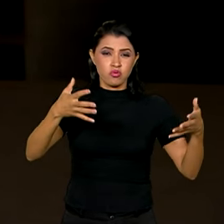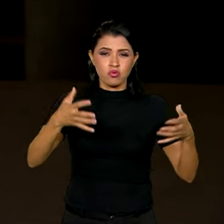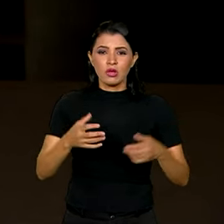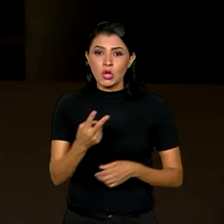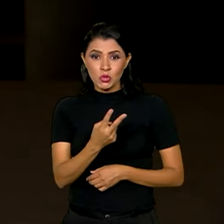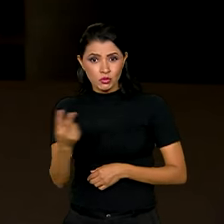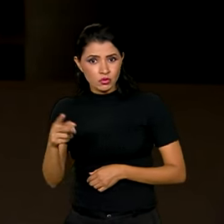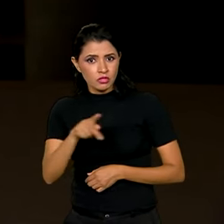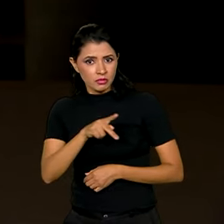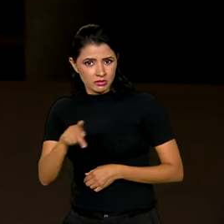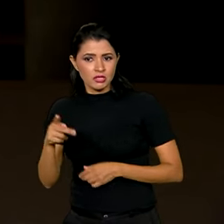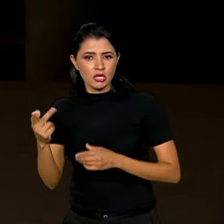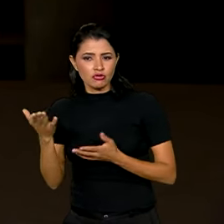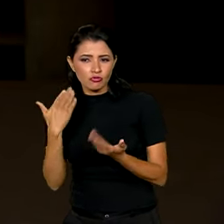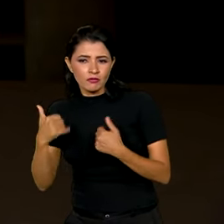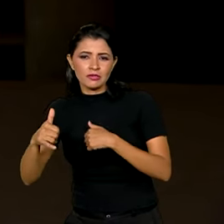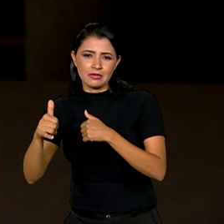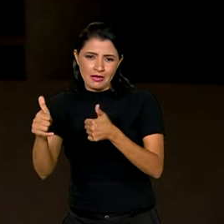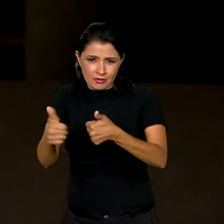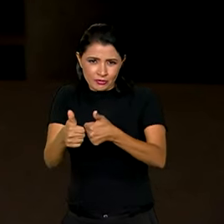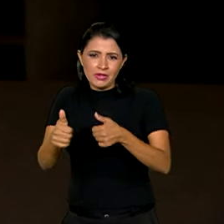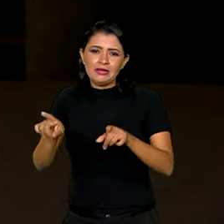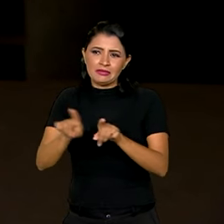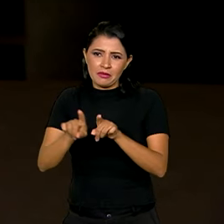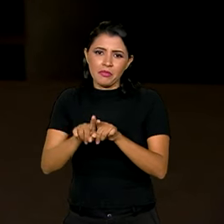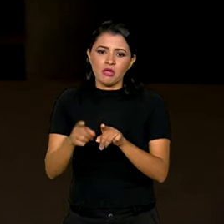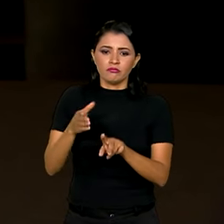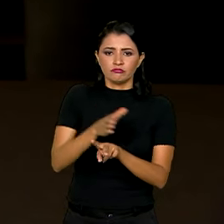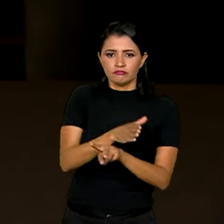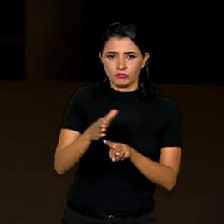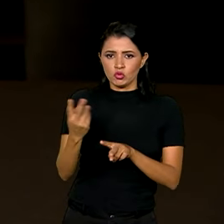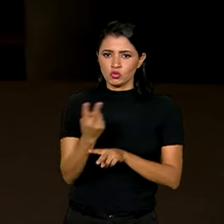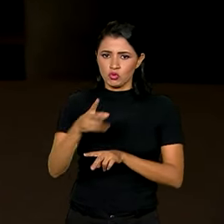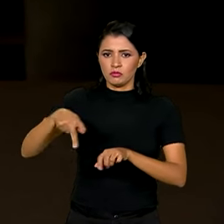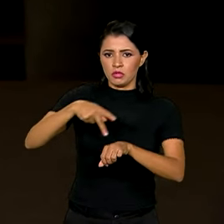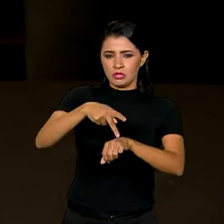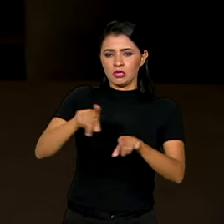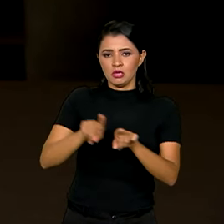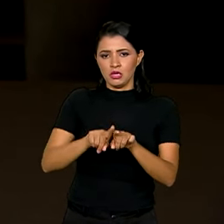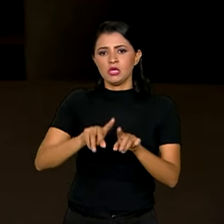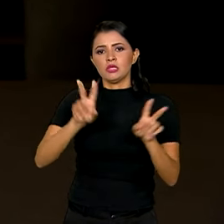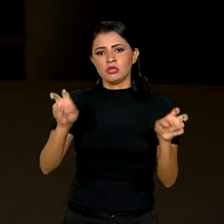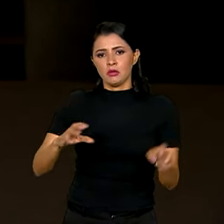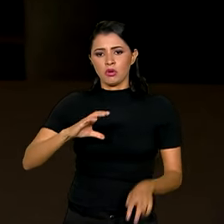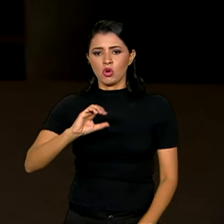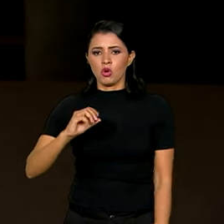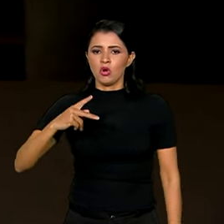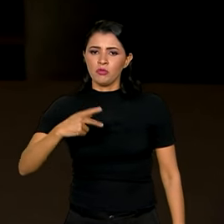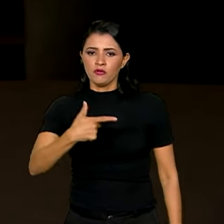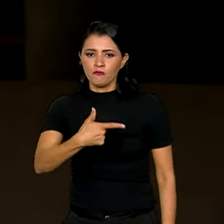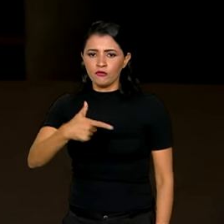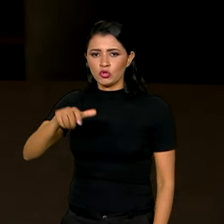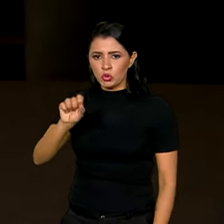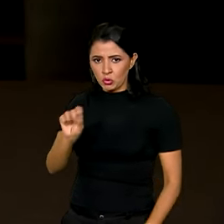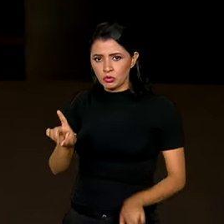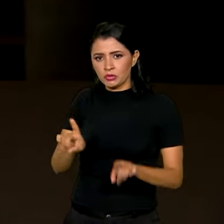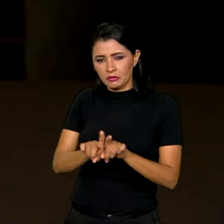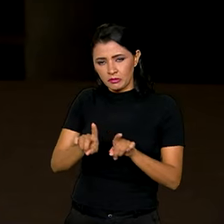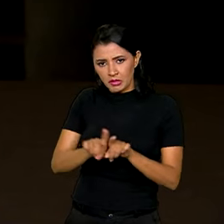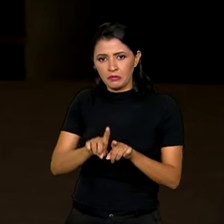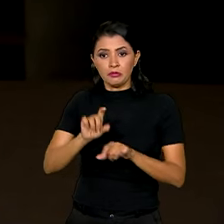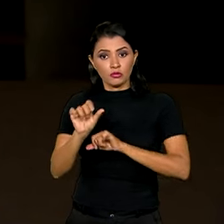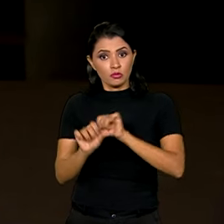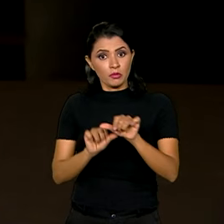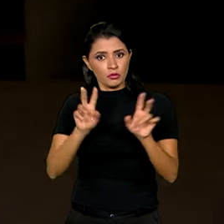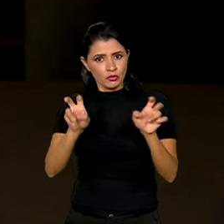presidentes também falaram das relações bilaterais entre os dois países e da COP28, a Conferência das Nações Unidas sobre